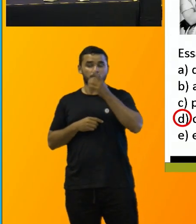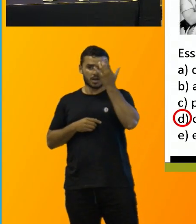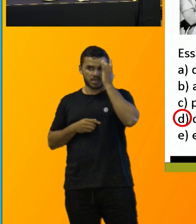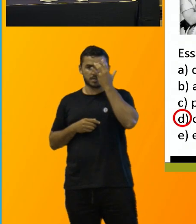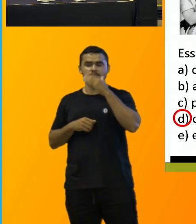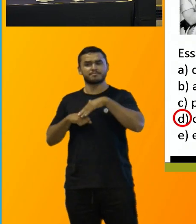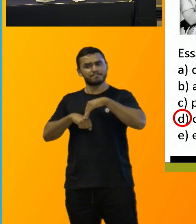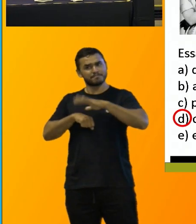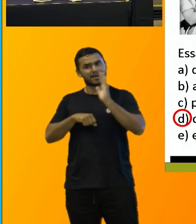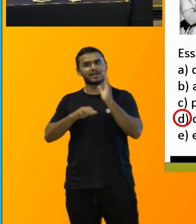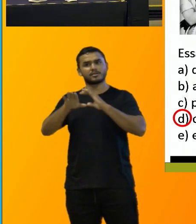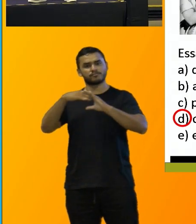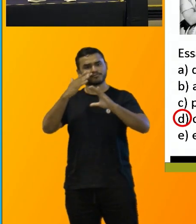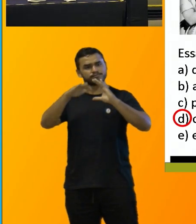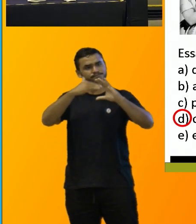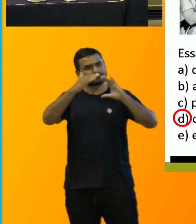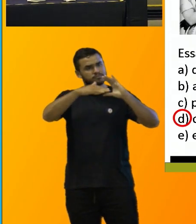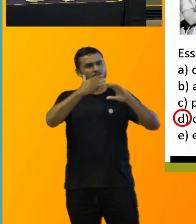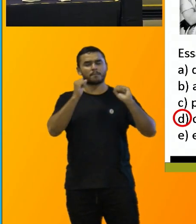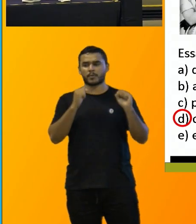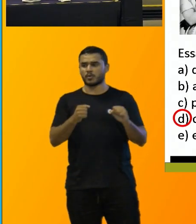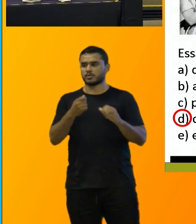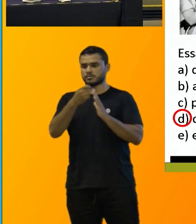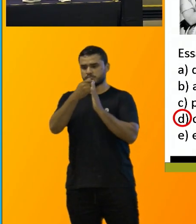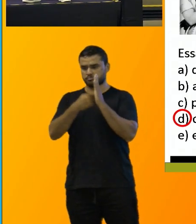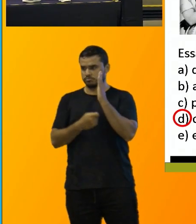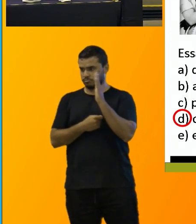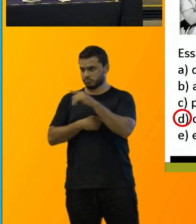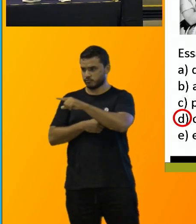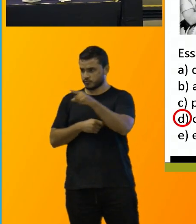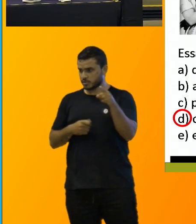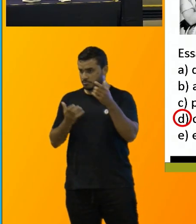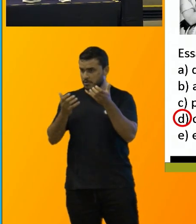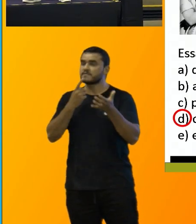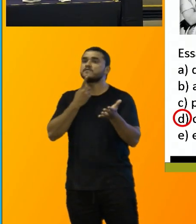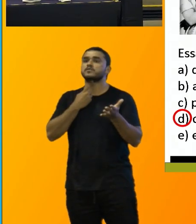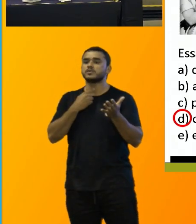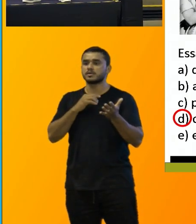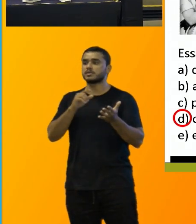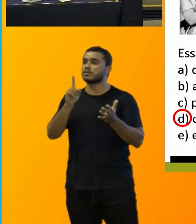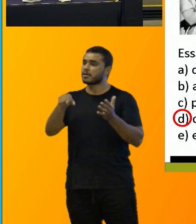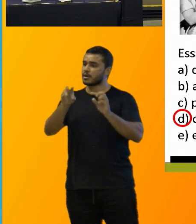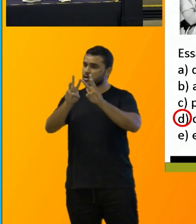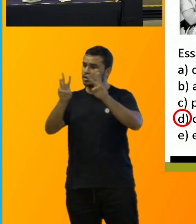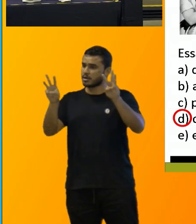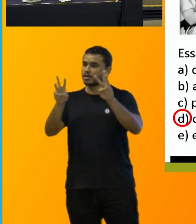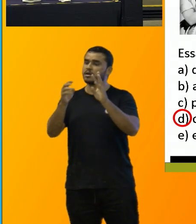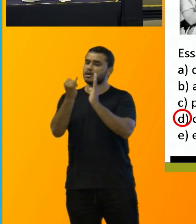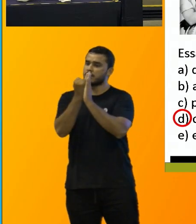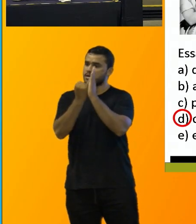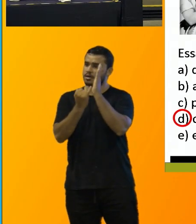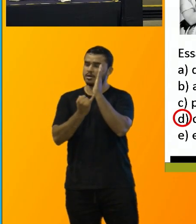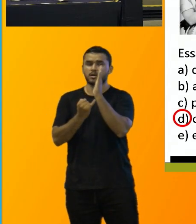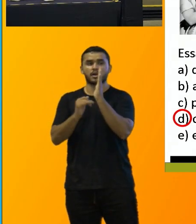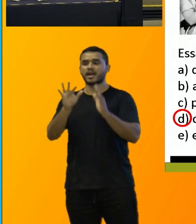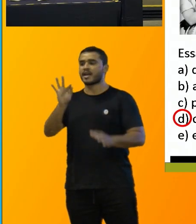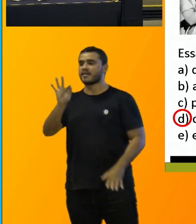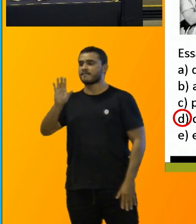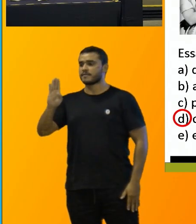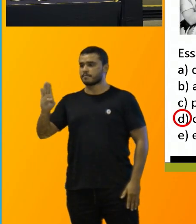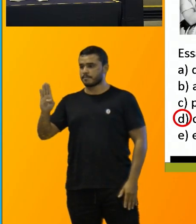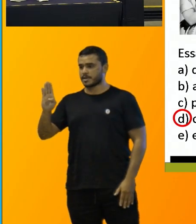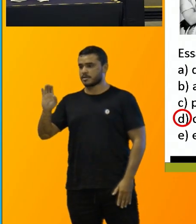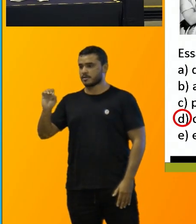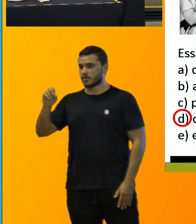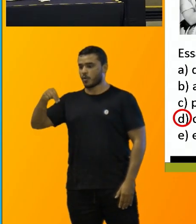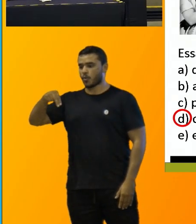pode melhorar. Então você que você tem o seu número JUV, você que ainda não está cadastrado no FB Online, pode fazer isso. Manda para lá, é